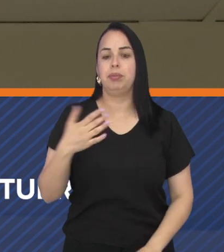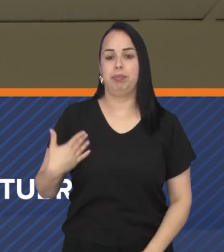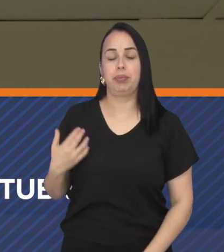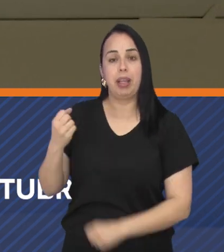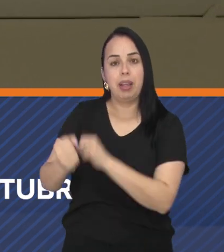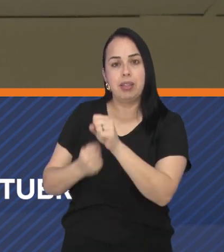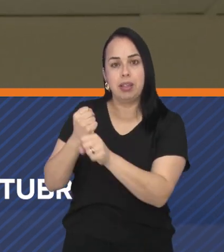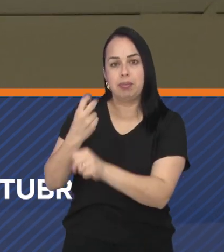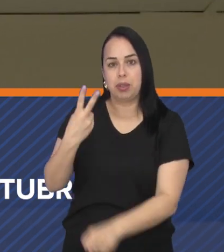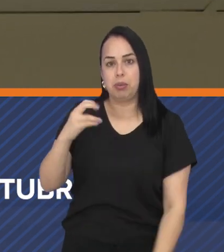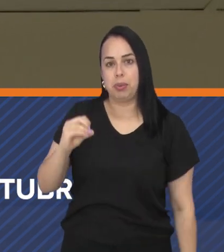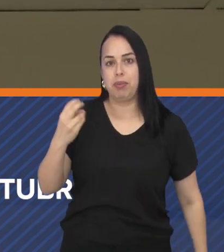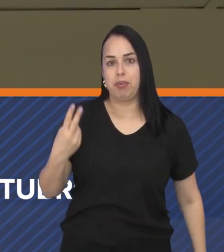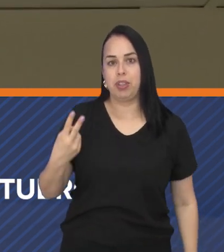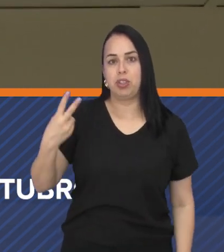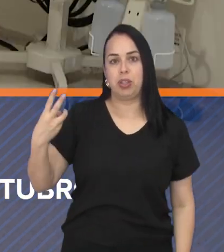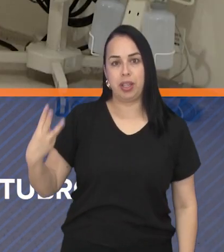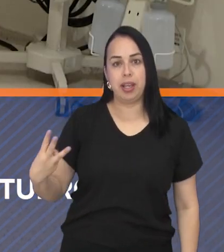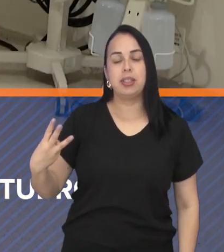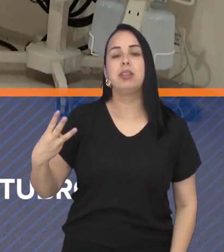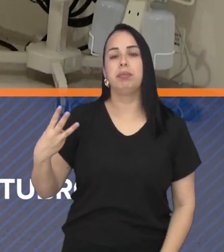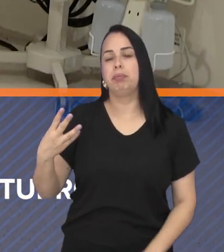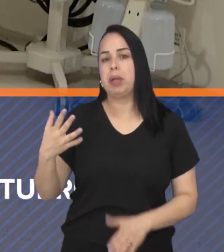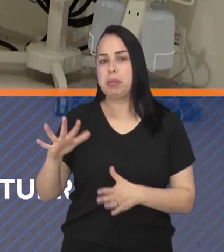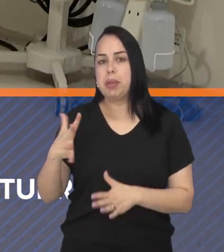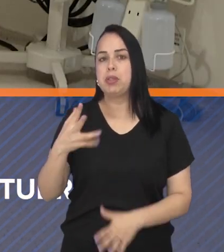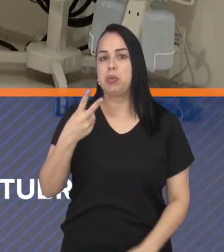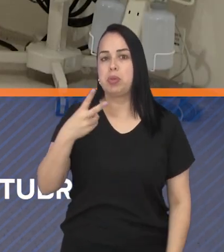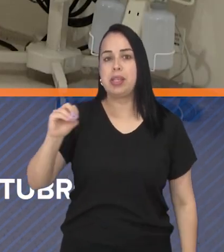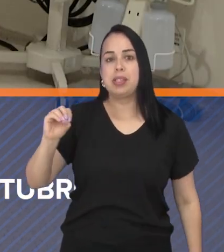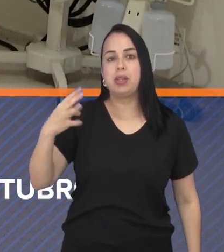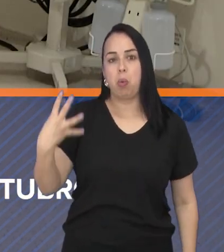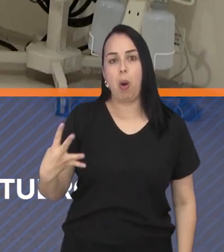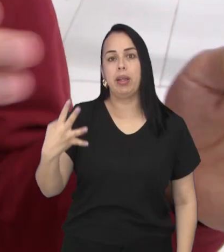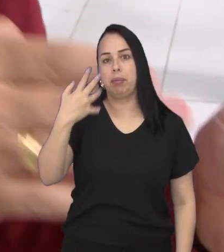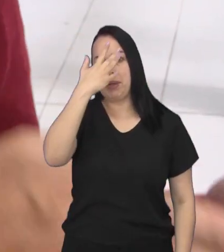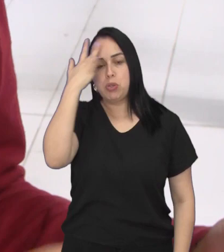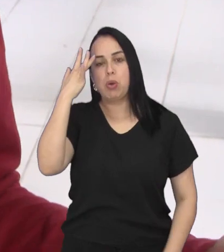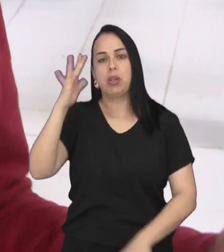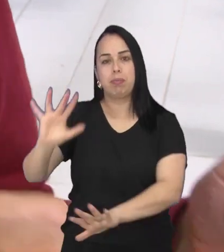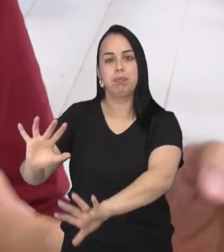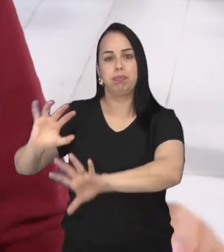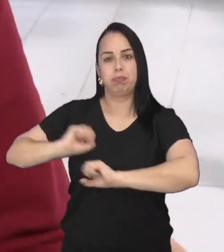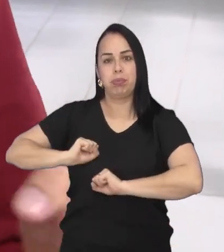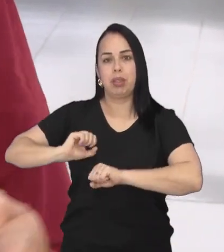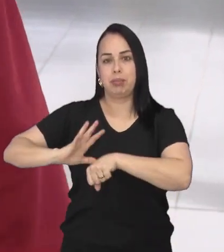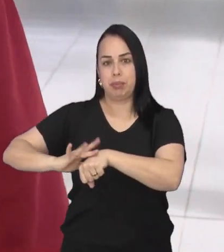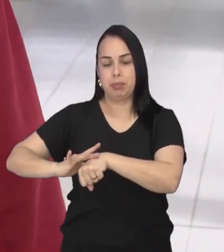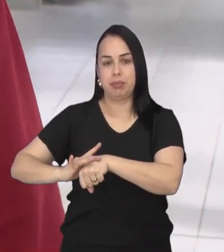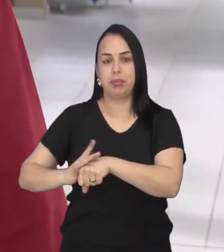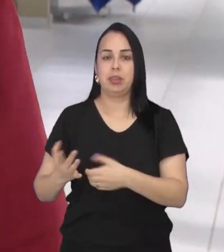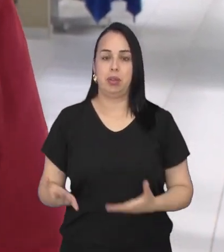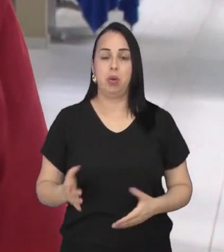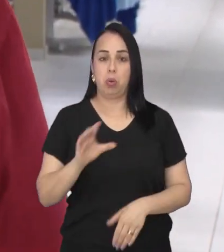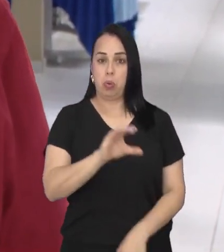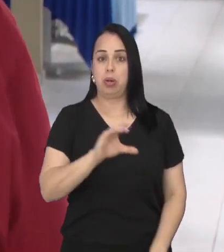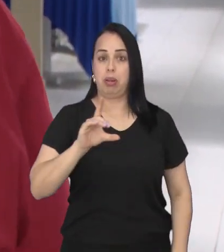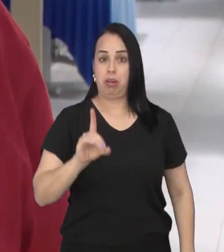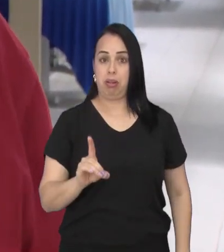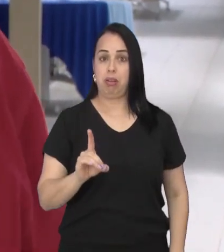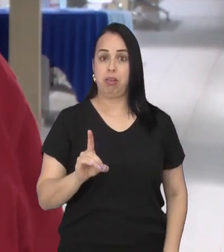nesse ano foram 204 ocorrências até o fim de outubro o coordenador do programa de